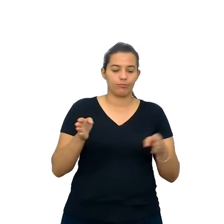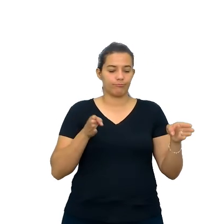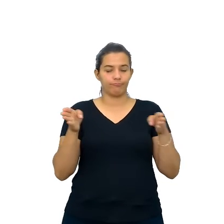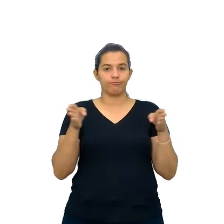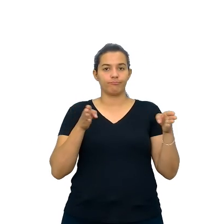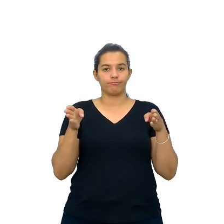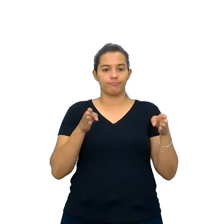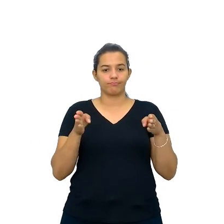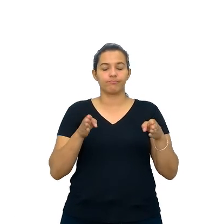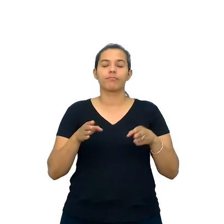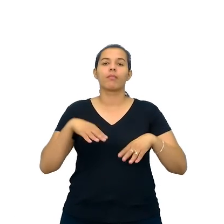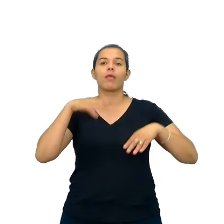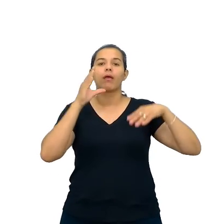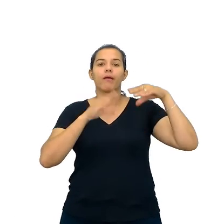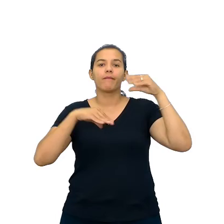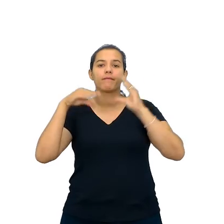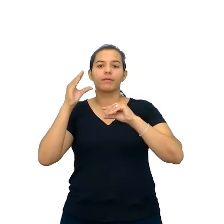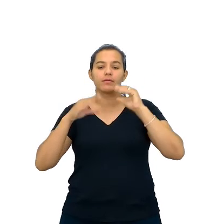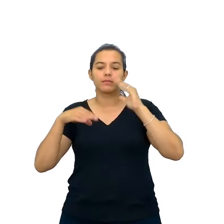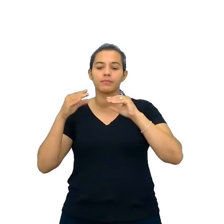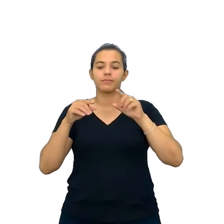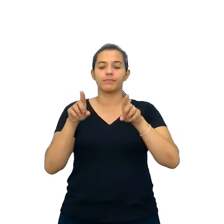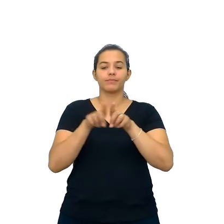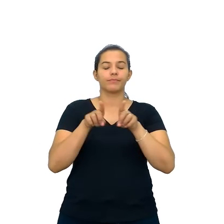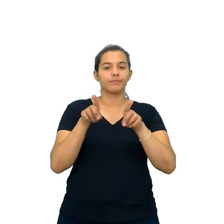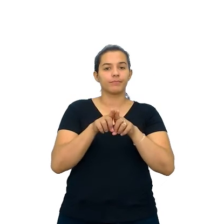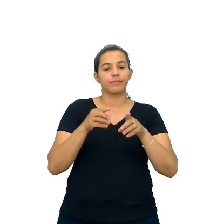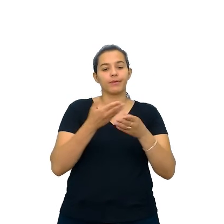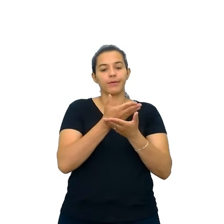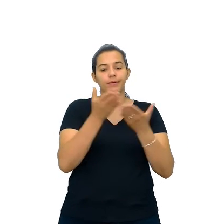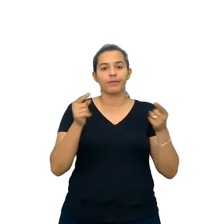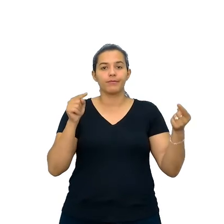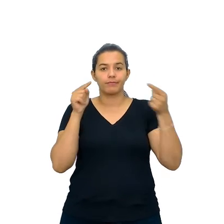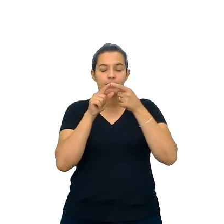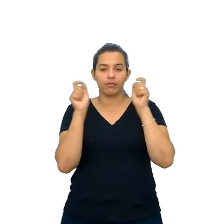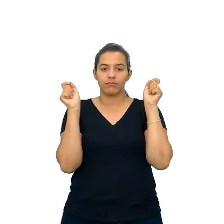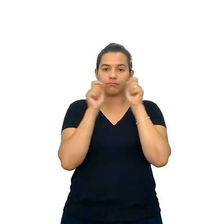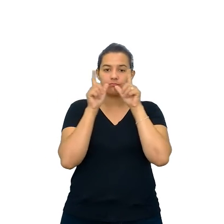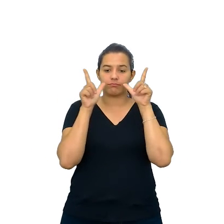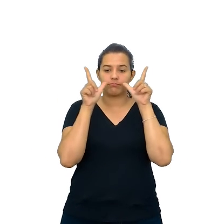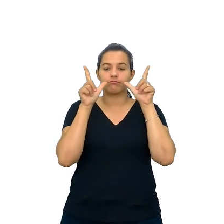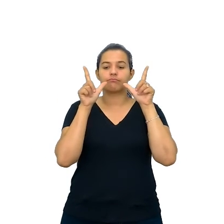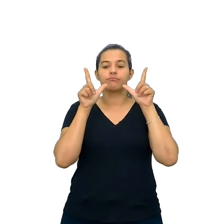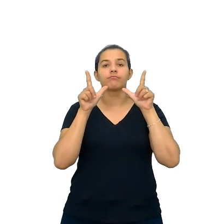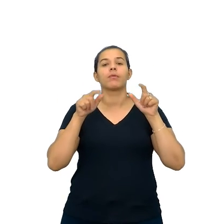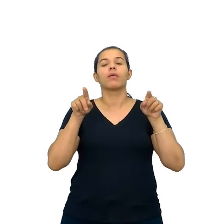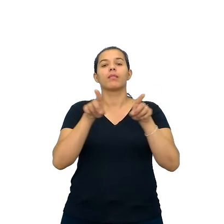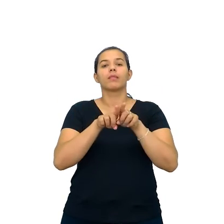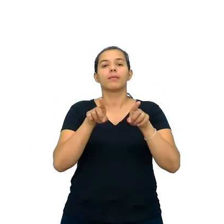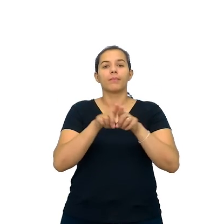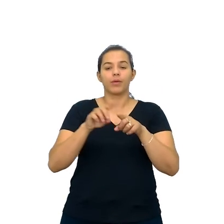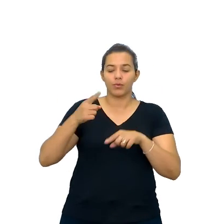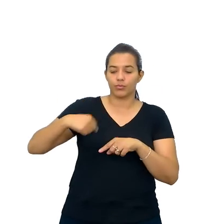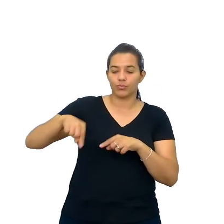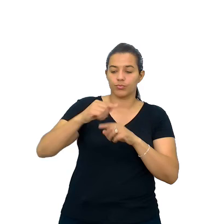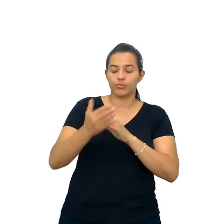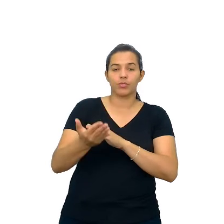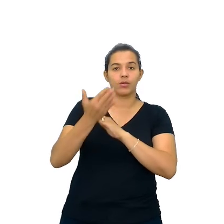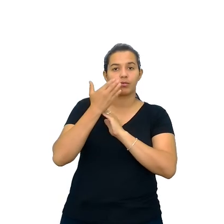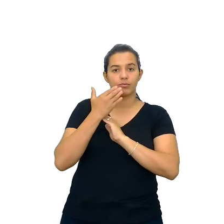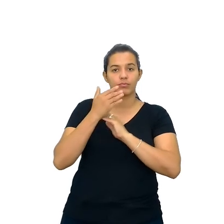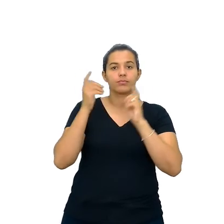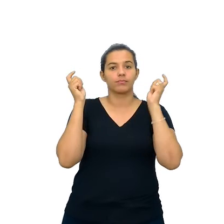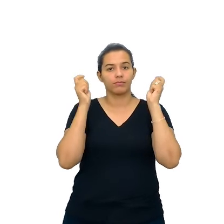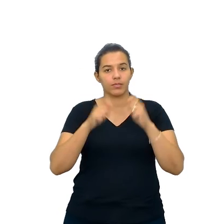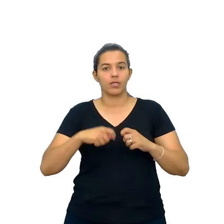A flexibilidade cognitiva, ela está em alerta para que a gente possa conferir aí o que nós temos